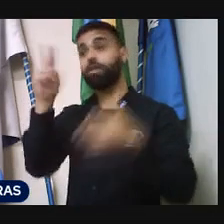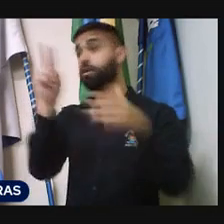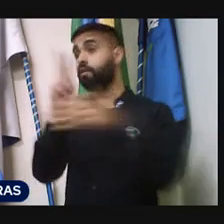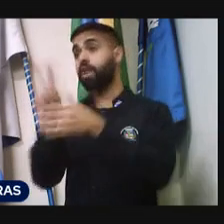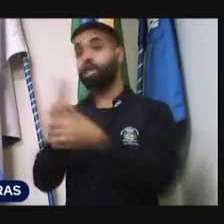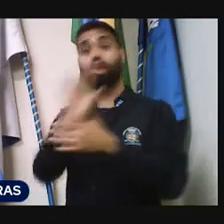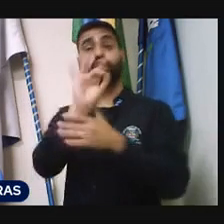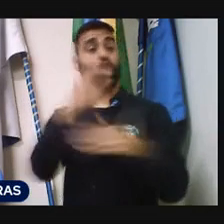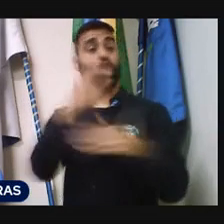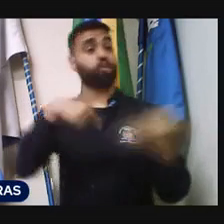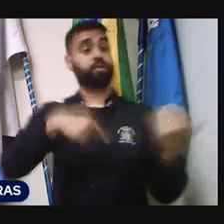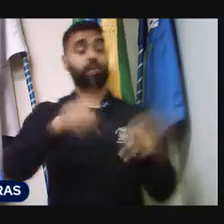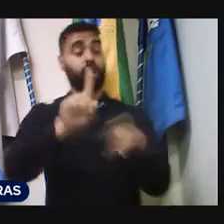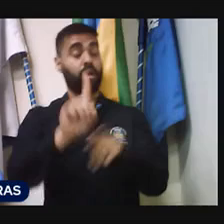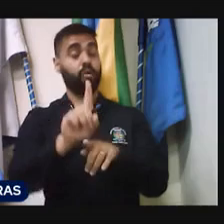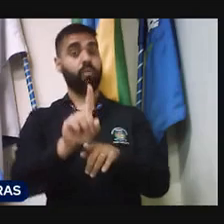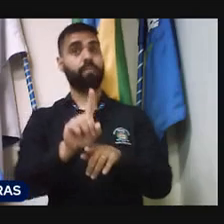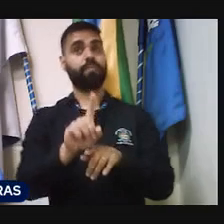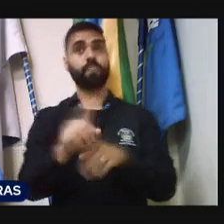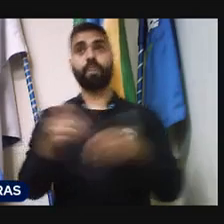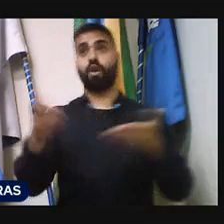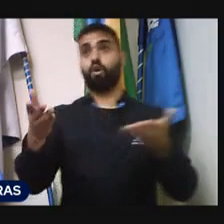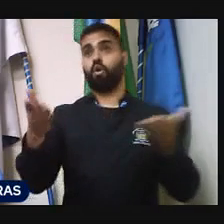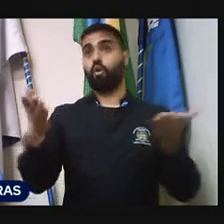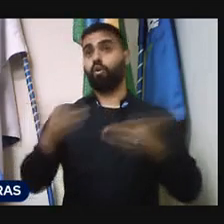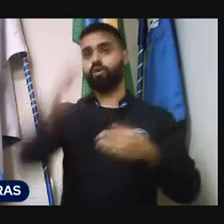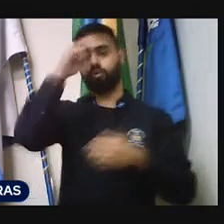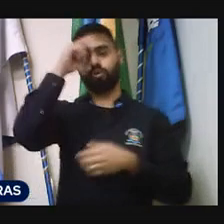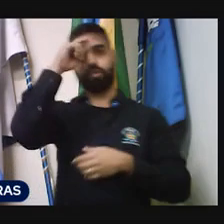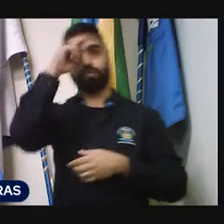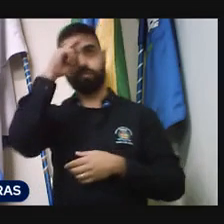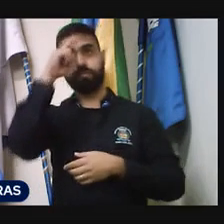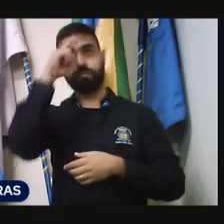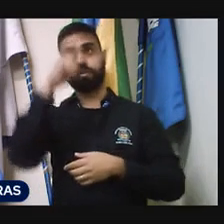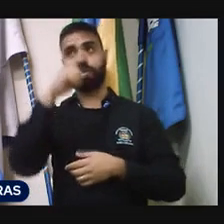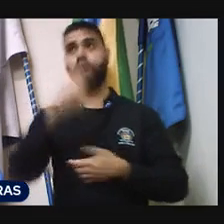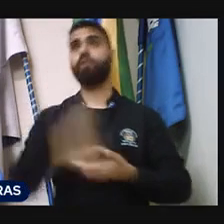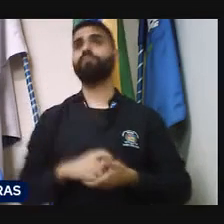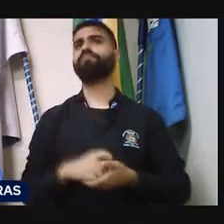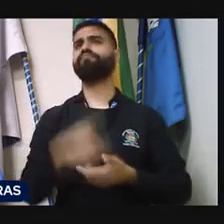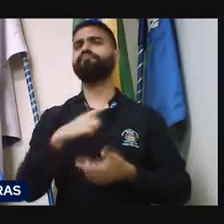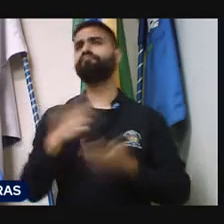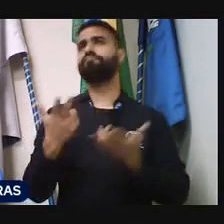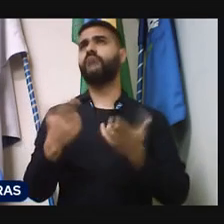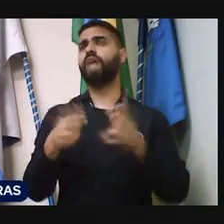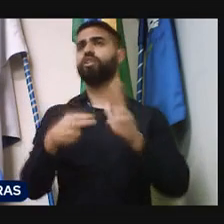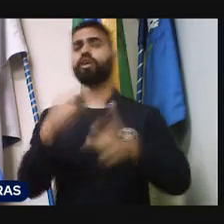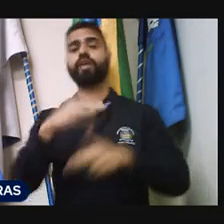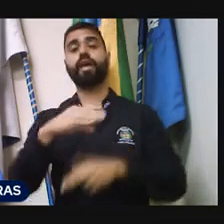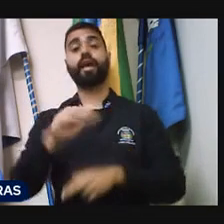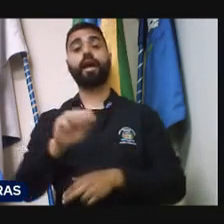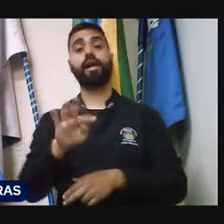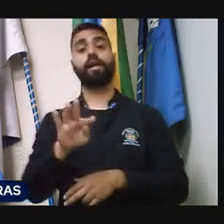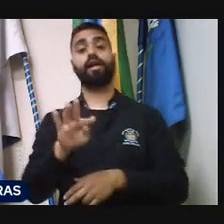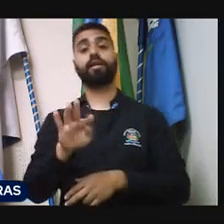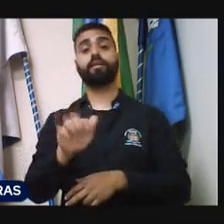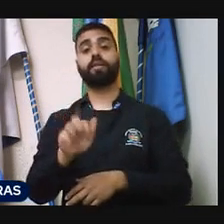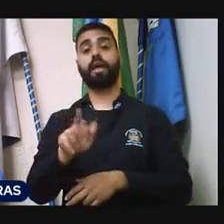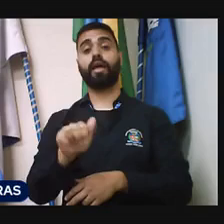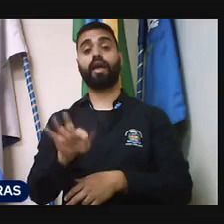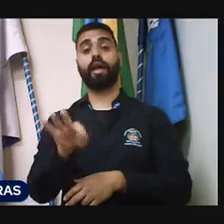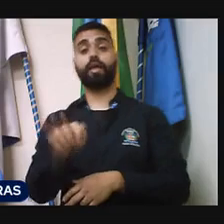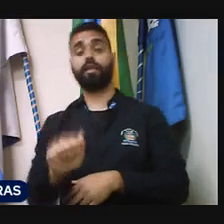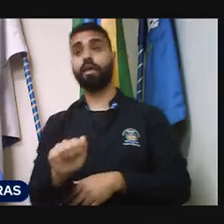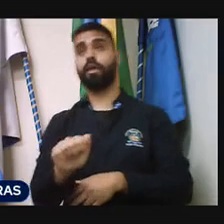Valença inteira não sou de Conservatória hoje o Gustavo Monteiro com programa de catarata com as portas abertas do pronto-socorro